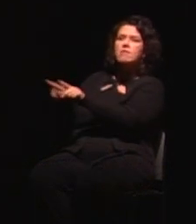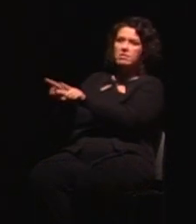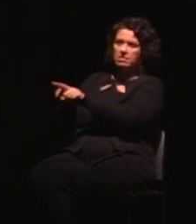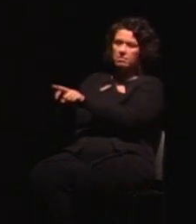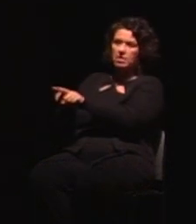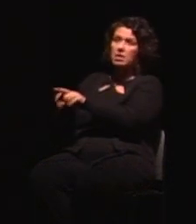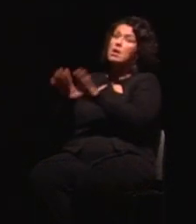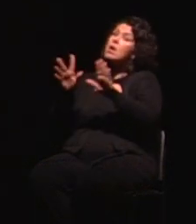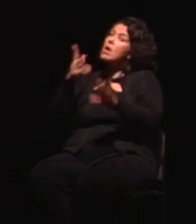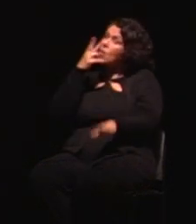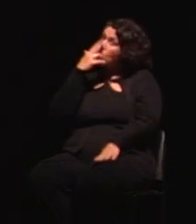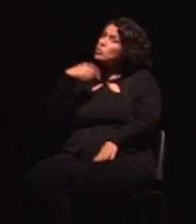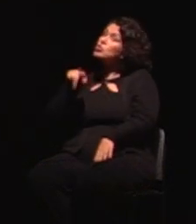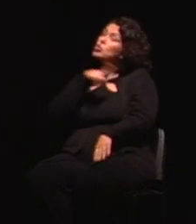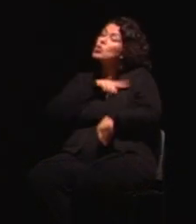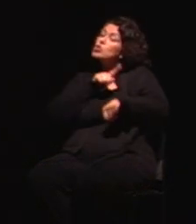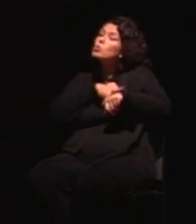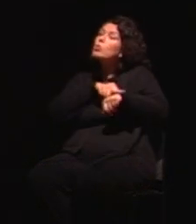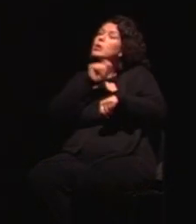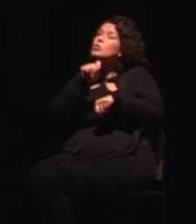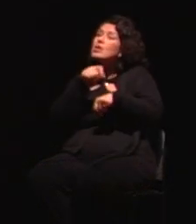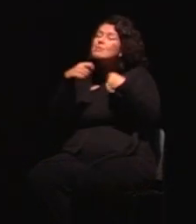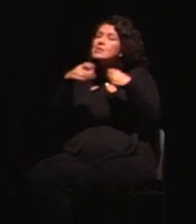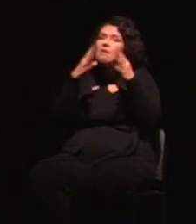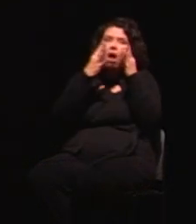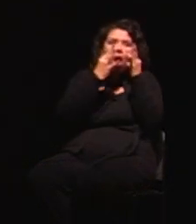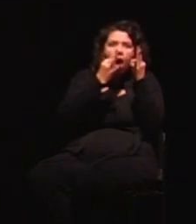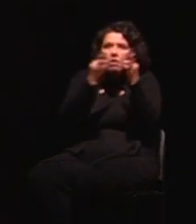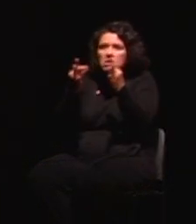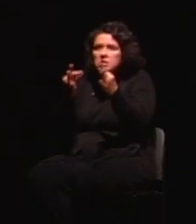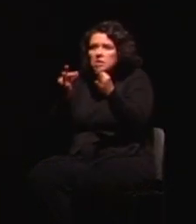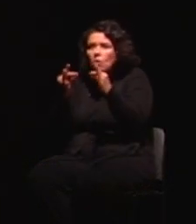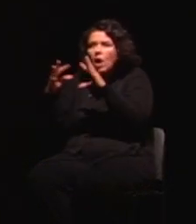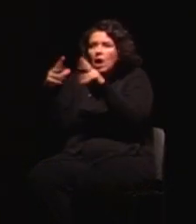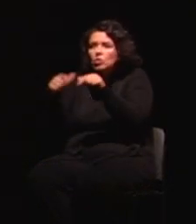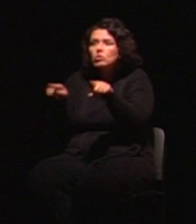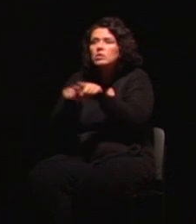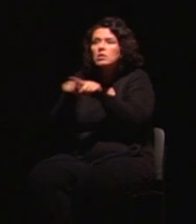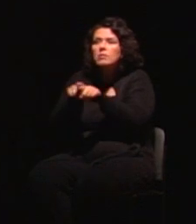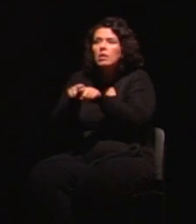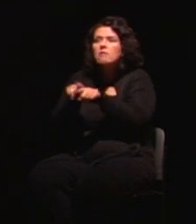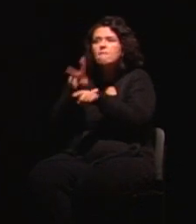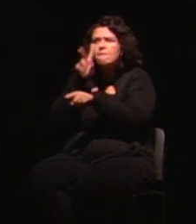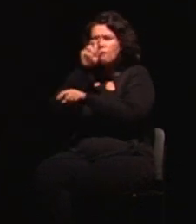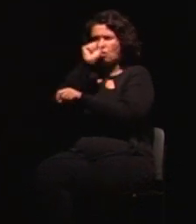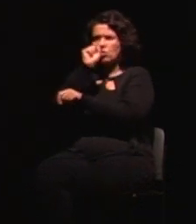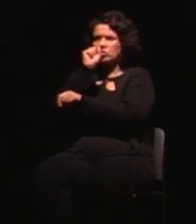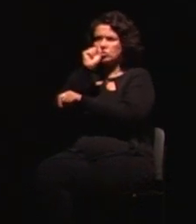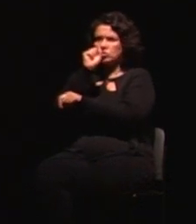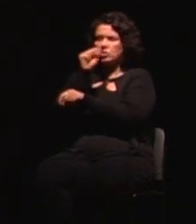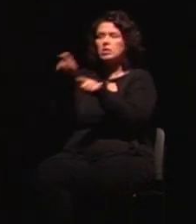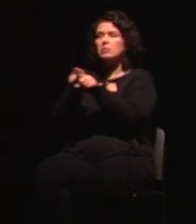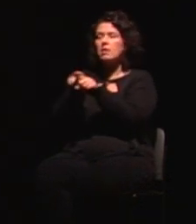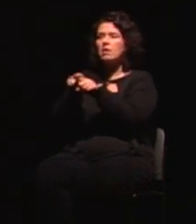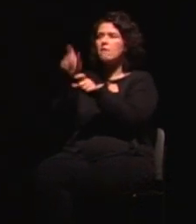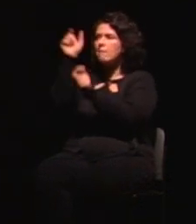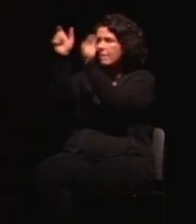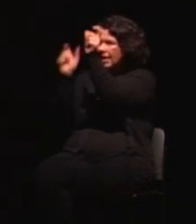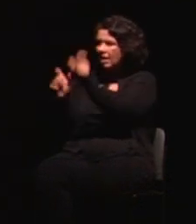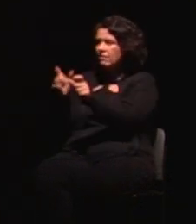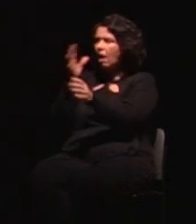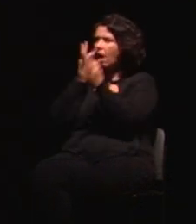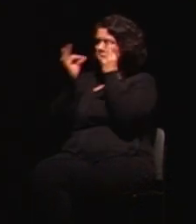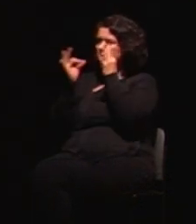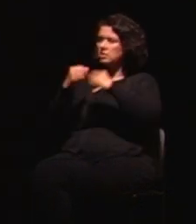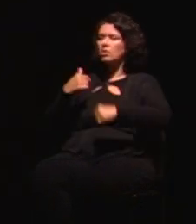gente precisa estar atento e forte. As palavras... Eu estou com uma dificuldade de falar, hoje eu